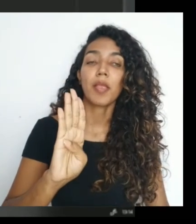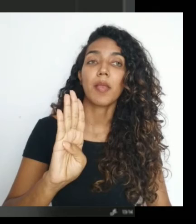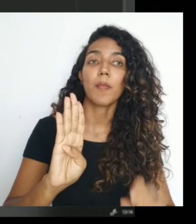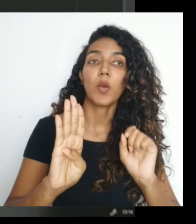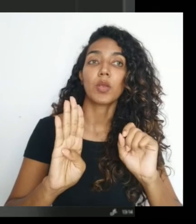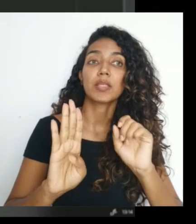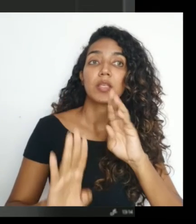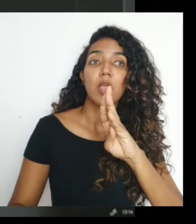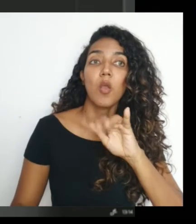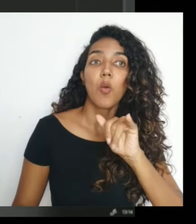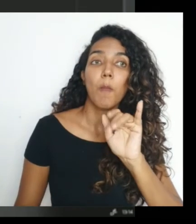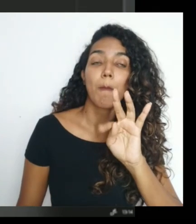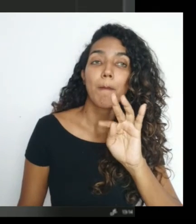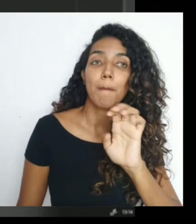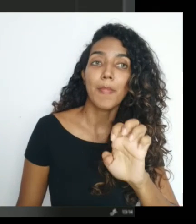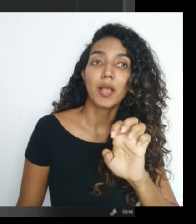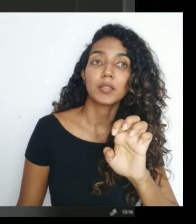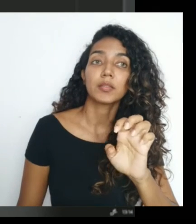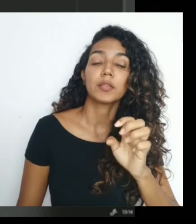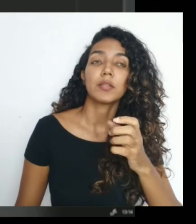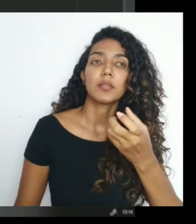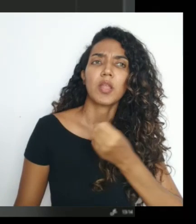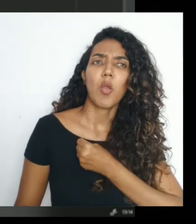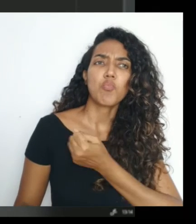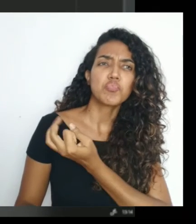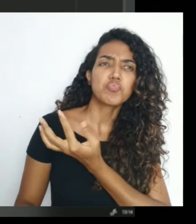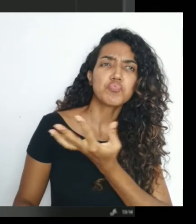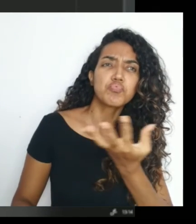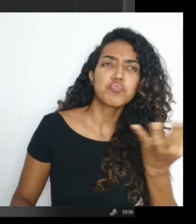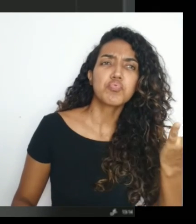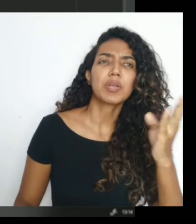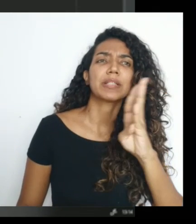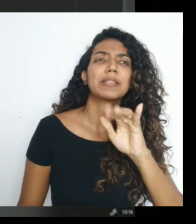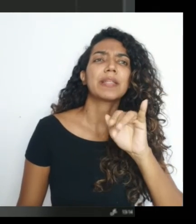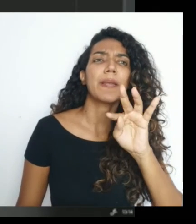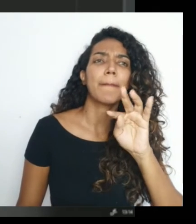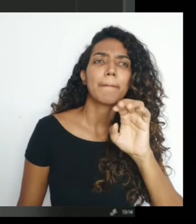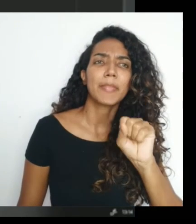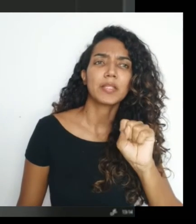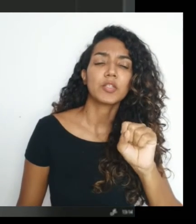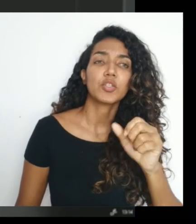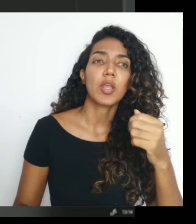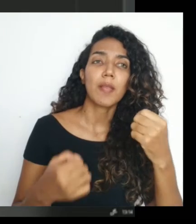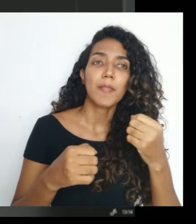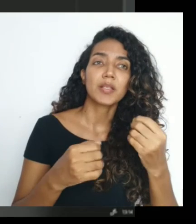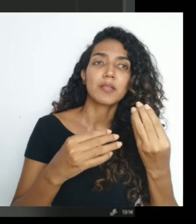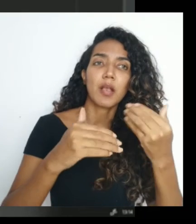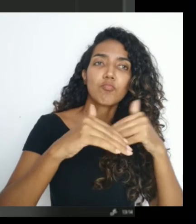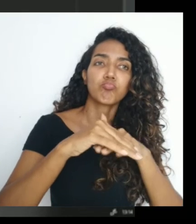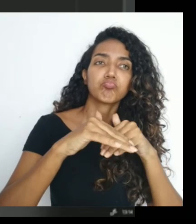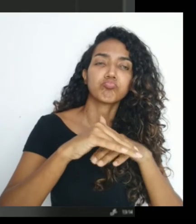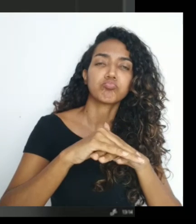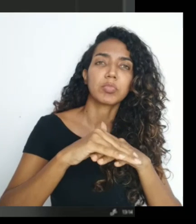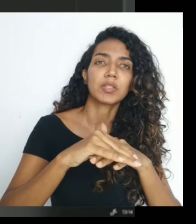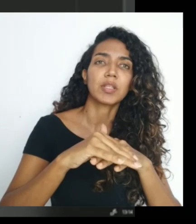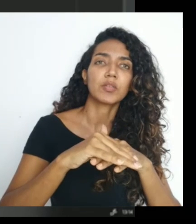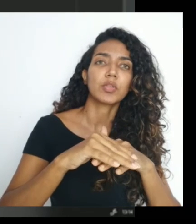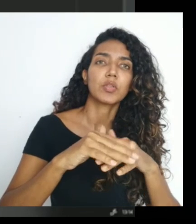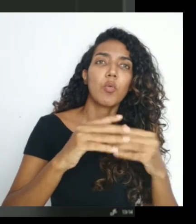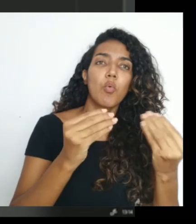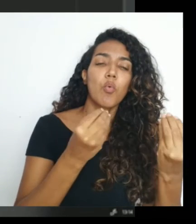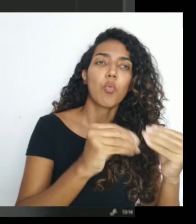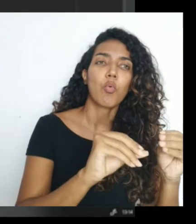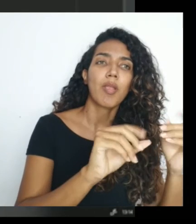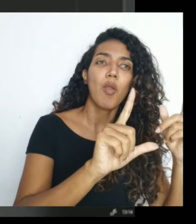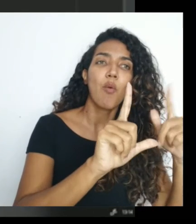ser um conjunto grande de bits, de tal forma que ele precisasse ser armazenado num long, então eu forço um L aqui no final. Vejam que se eu não colocar um L, ele dá